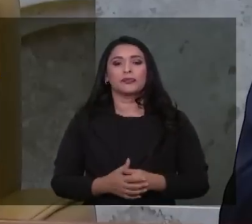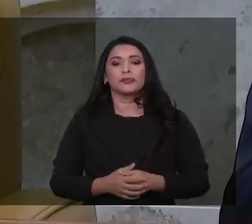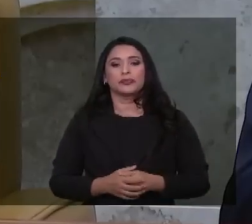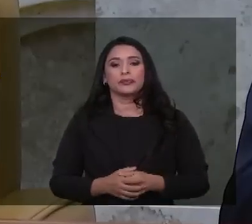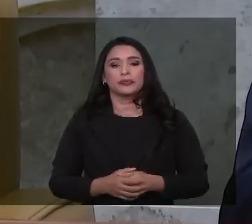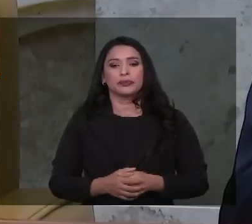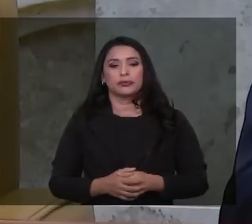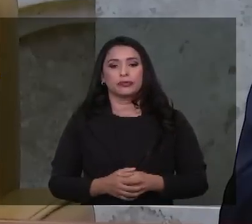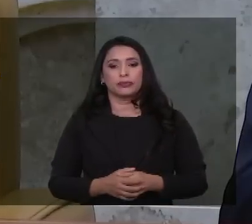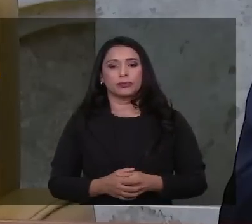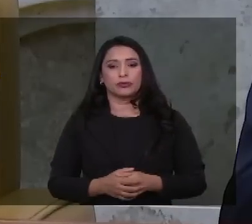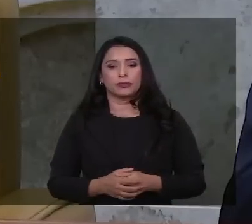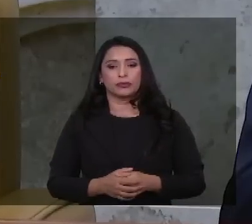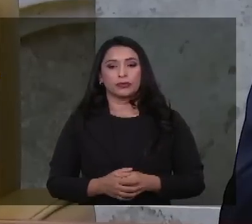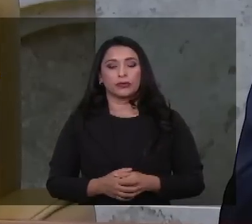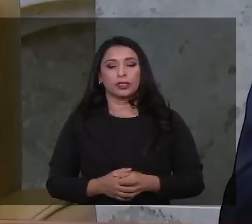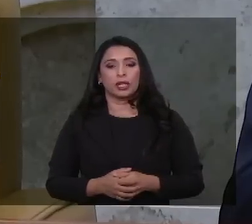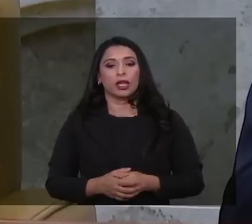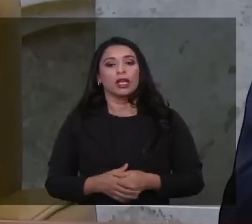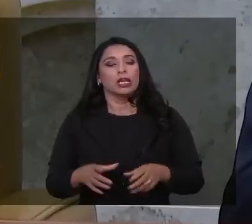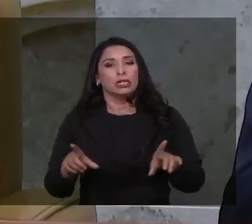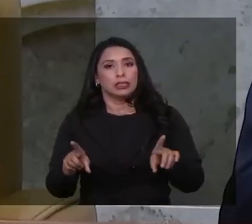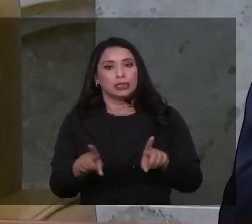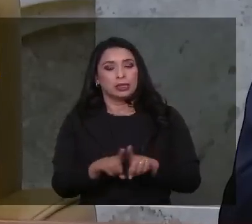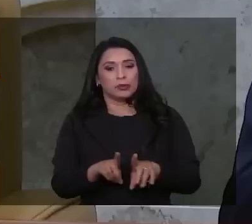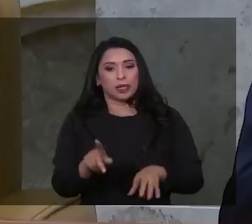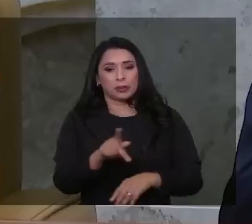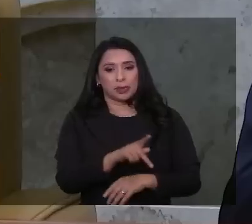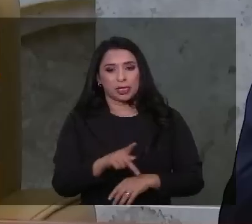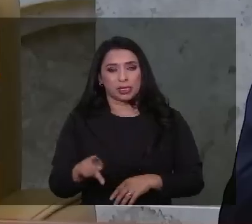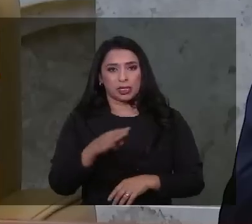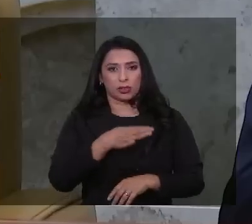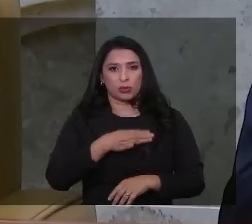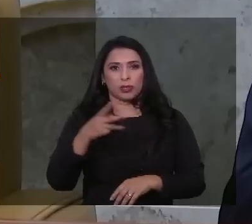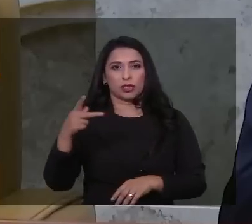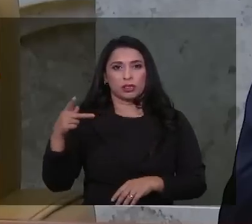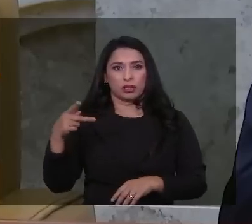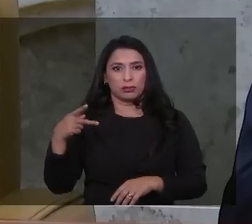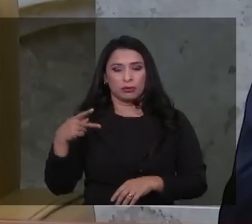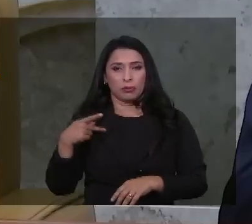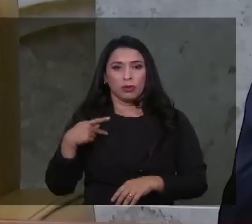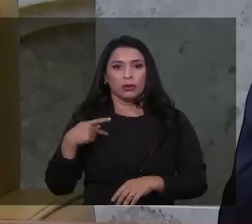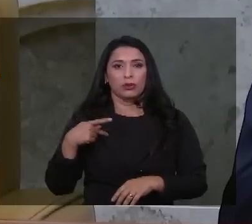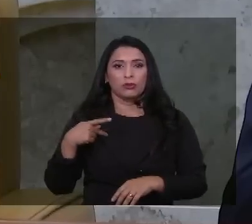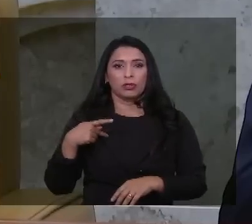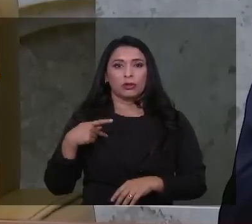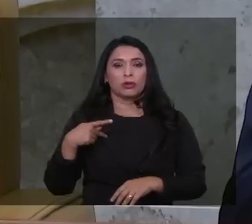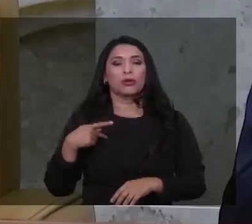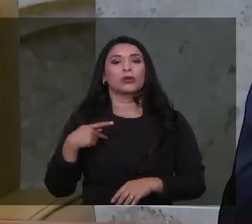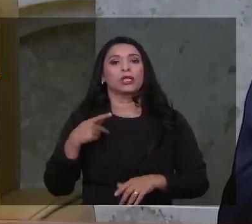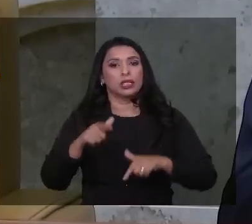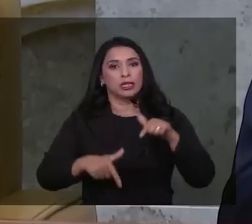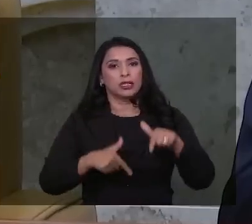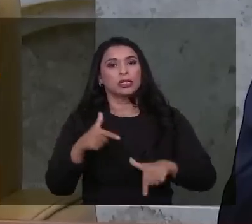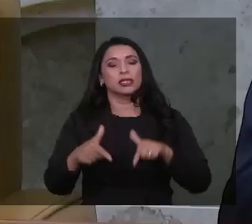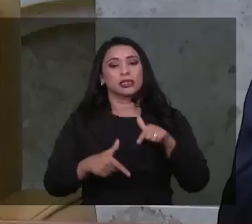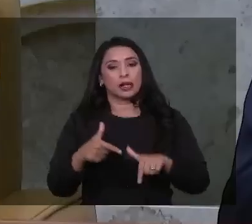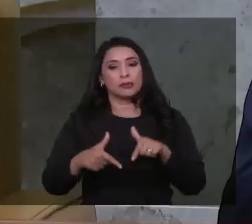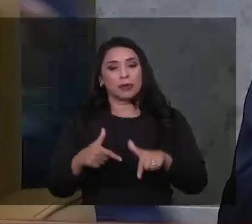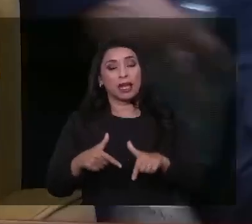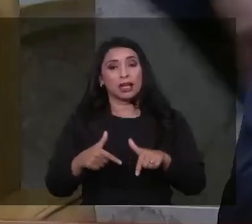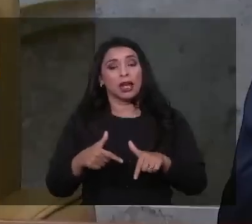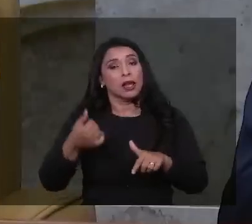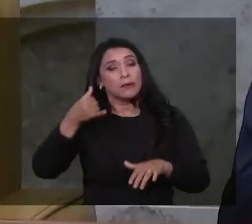outros. Conte, senhor presidente, com o Ministério Público, que também age preventivamente,